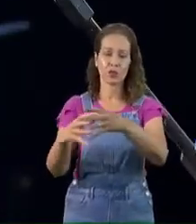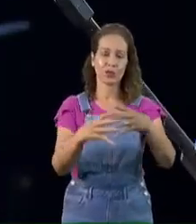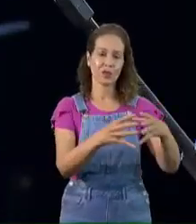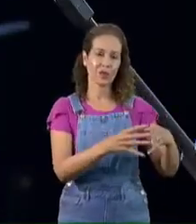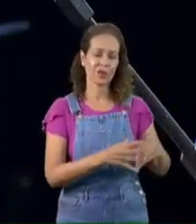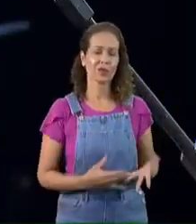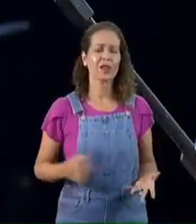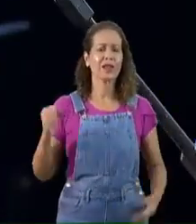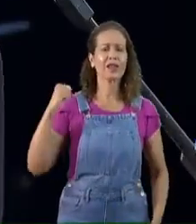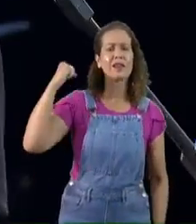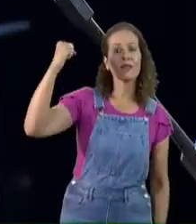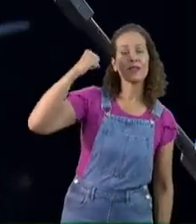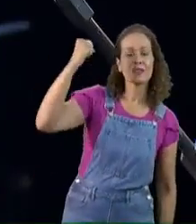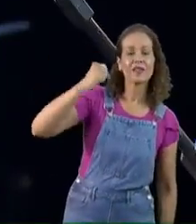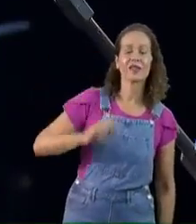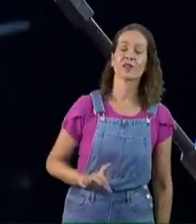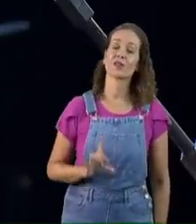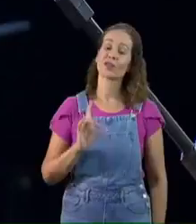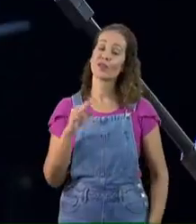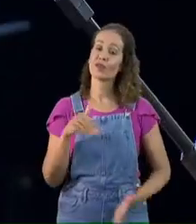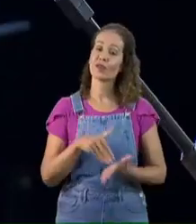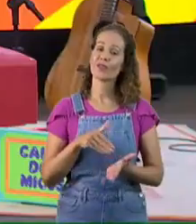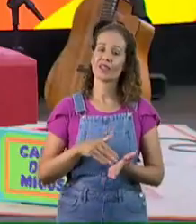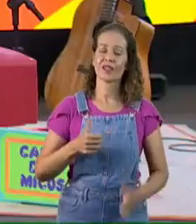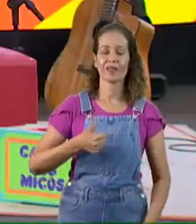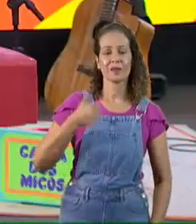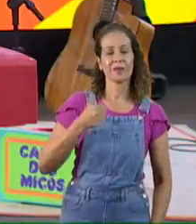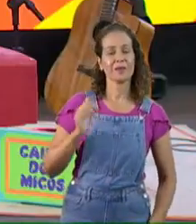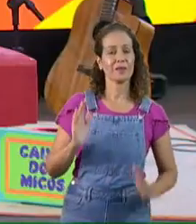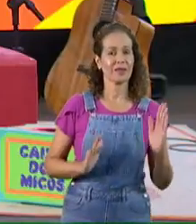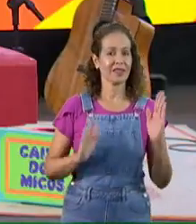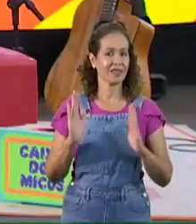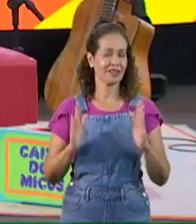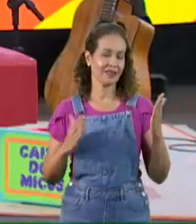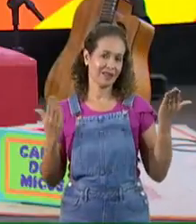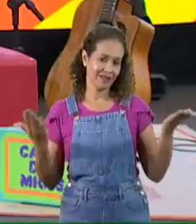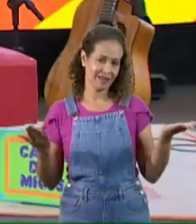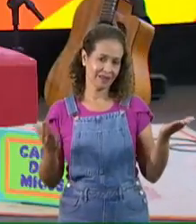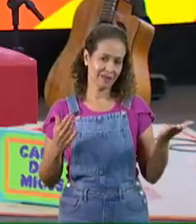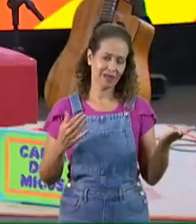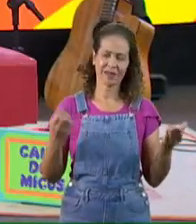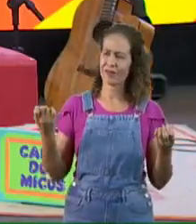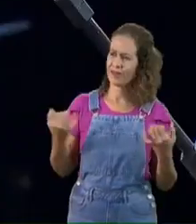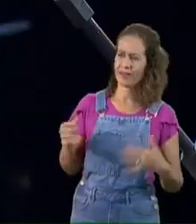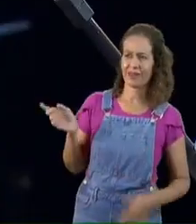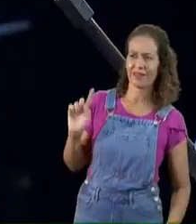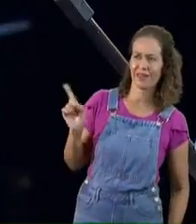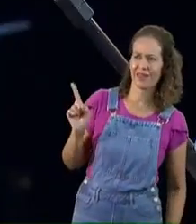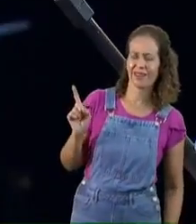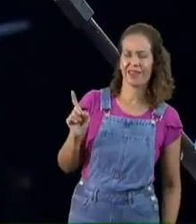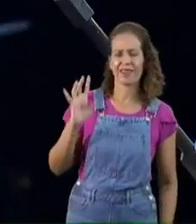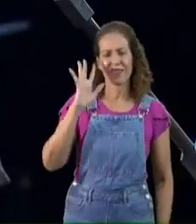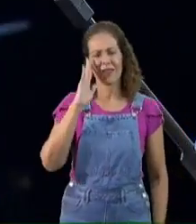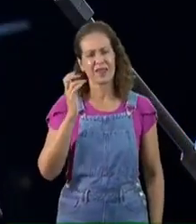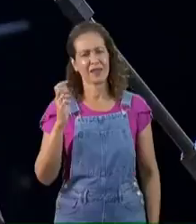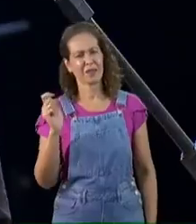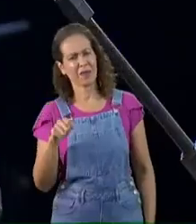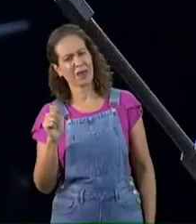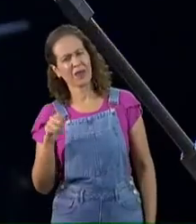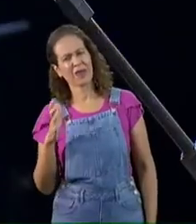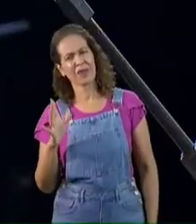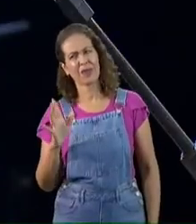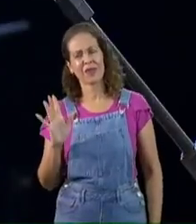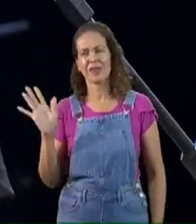anunciar ainda que Ah. é só o final da primeira Ai, etapa. eu não pode contar? Eu acho que pode contar. Não, não conta não. Vamos Guarda a